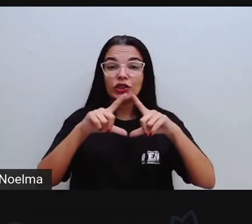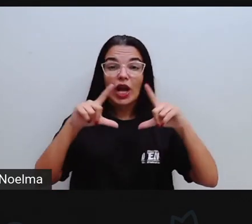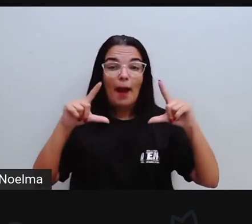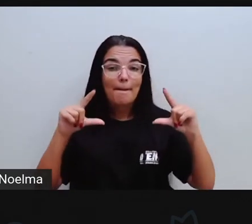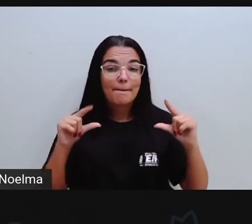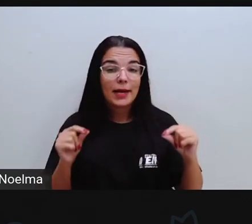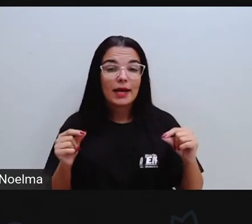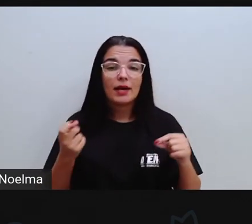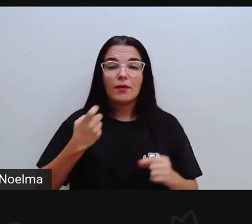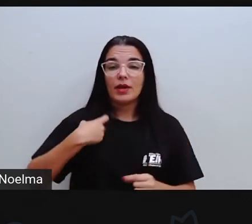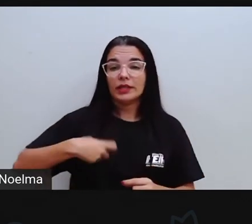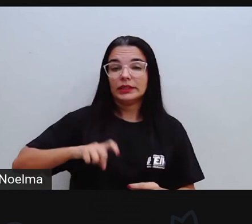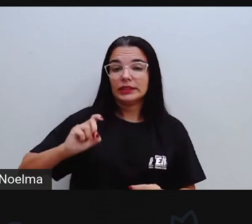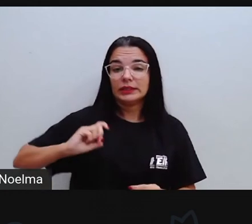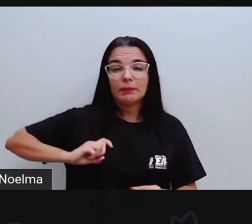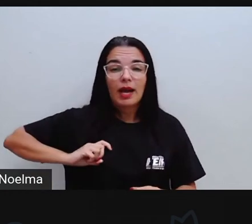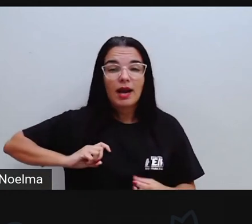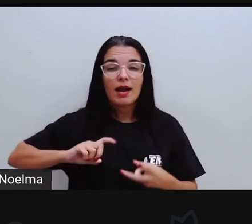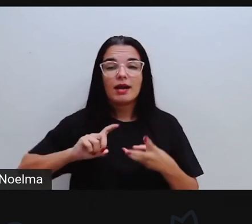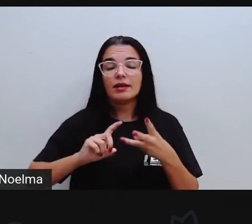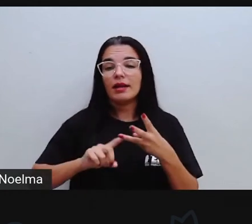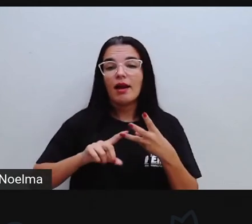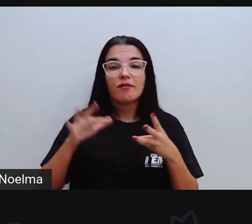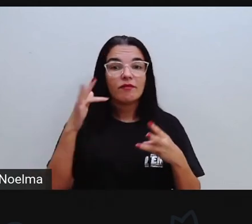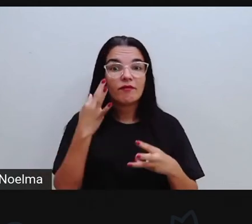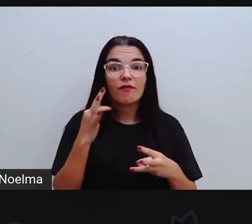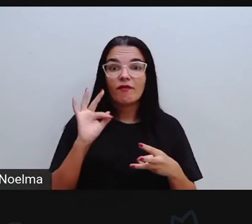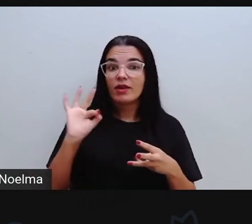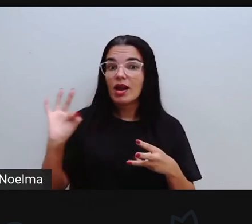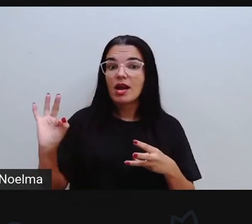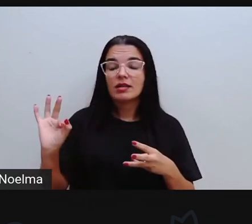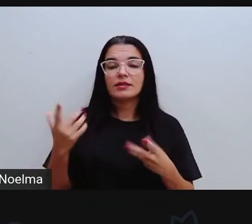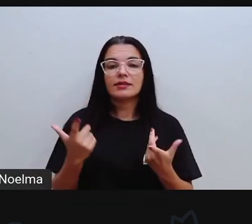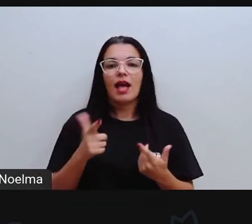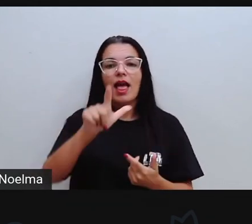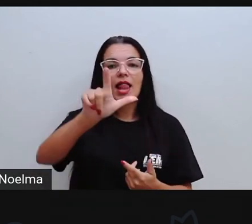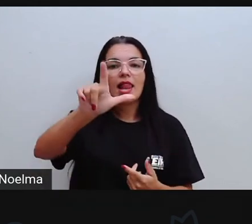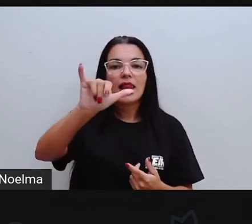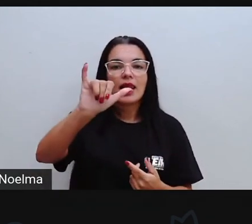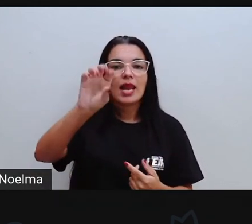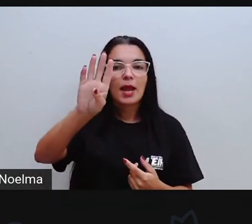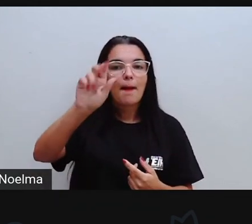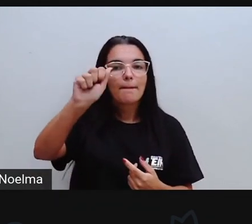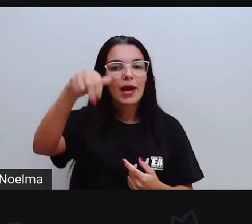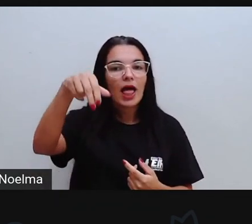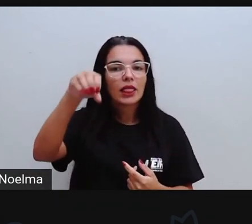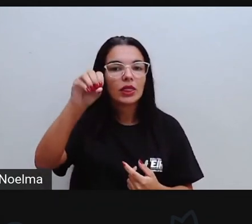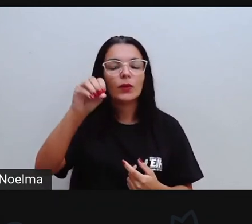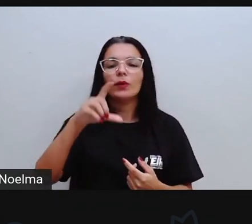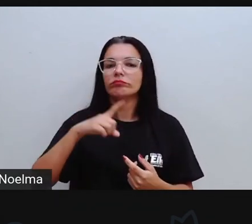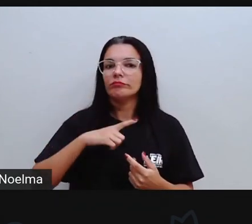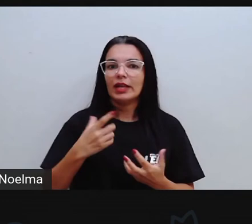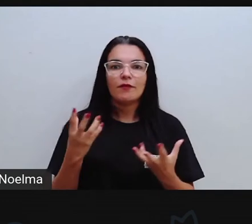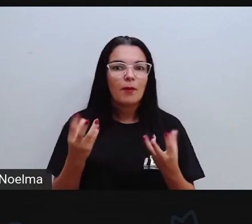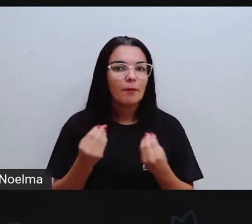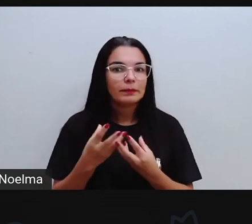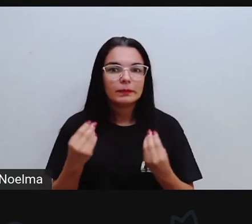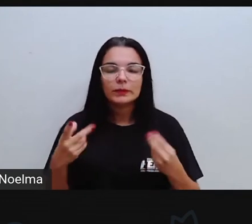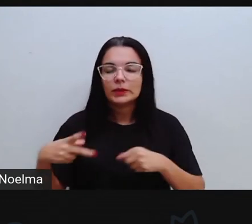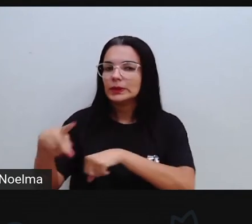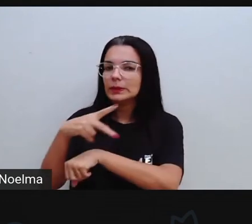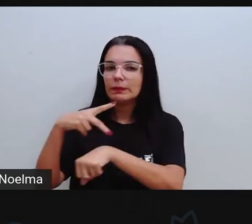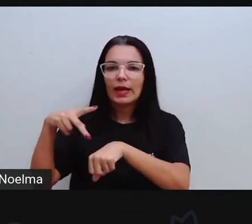da Espanha, dos franceses, né? Alguns dos países aí que influenciaram na formação da nossa cultura, seja a